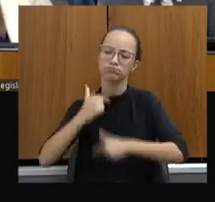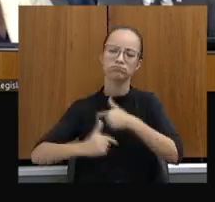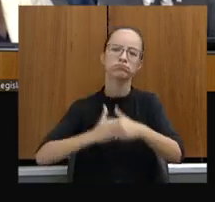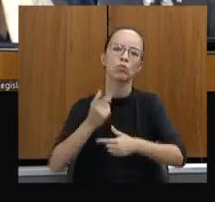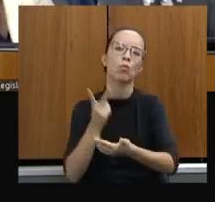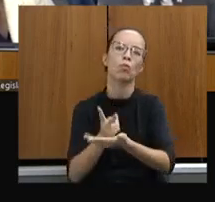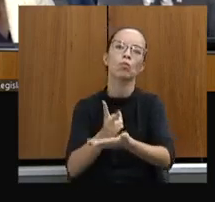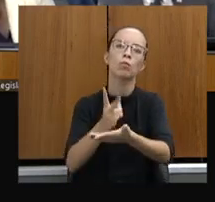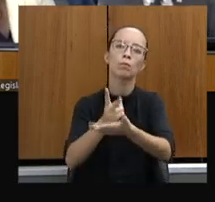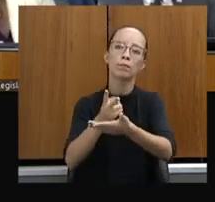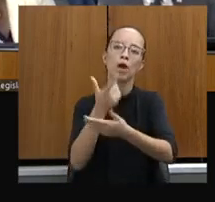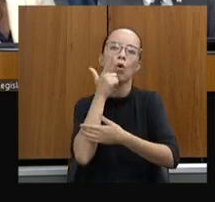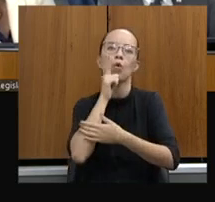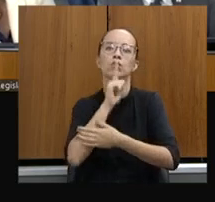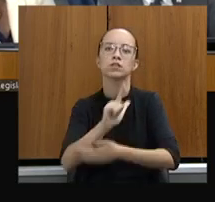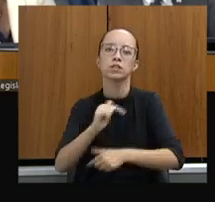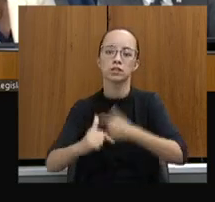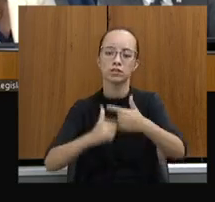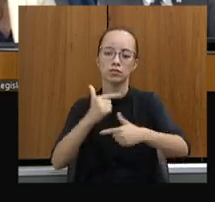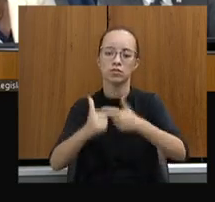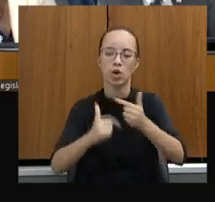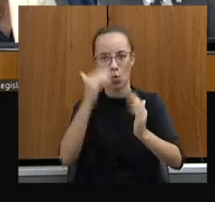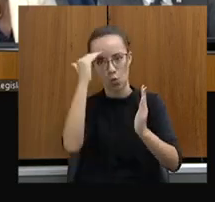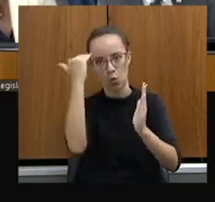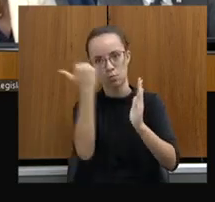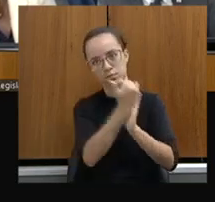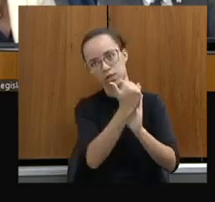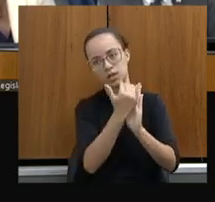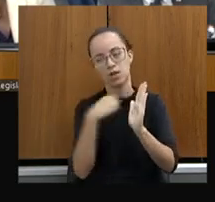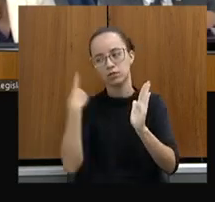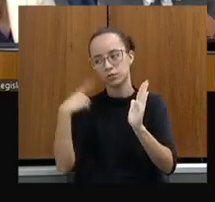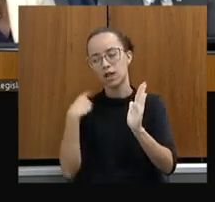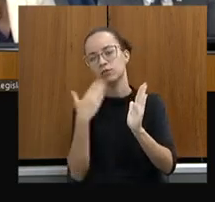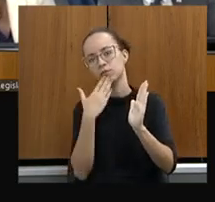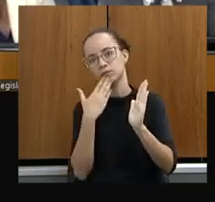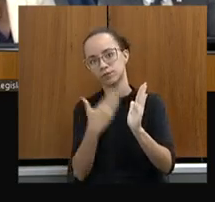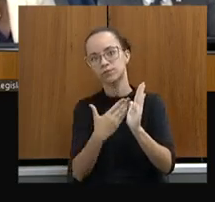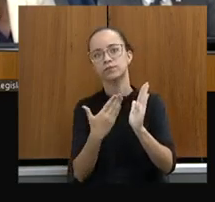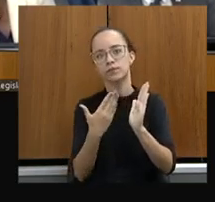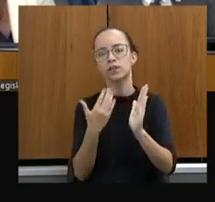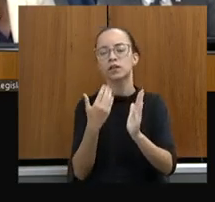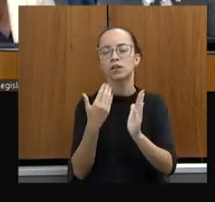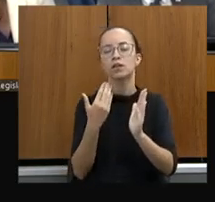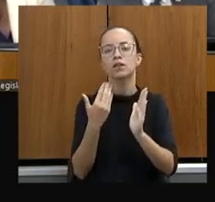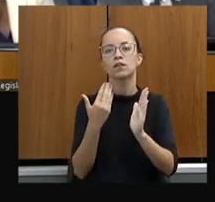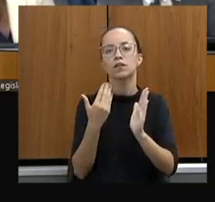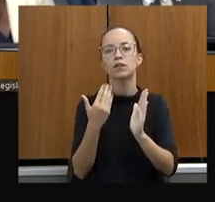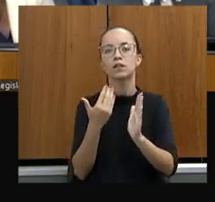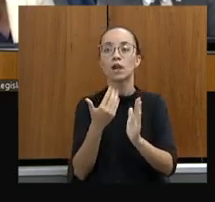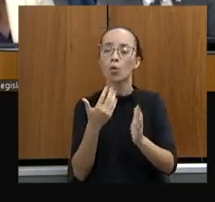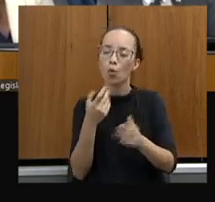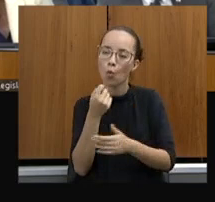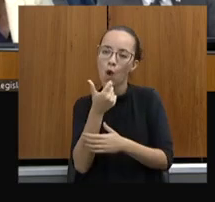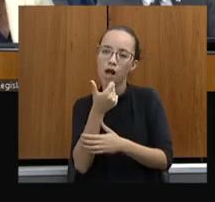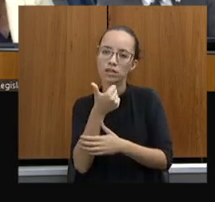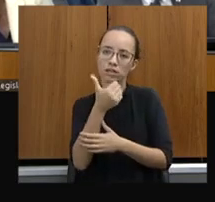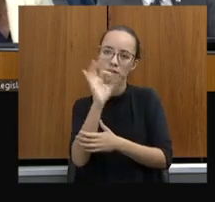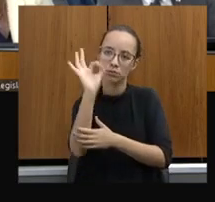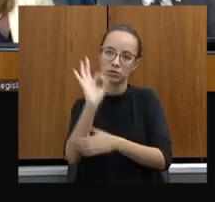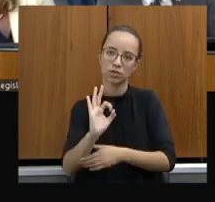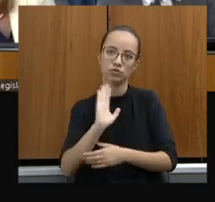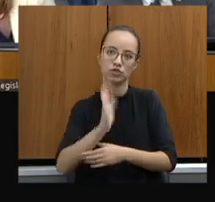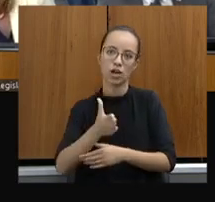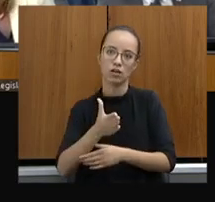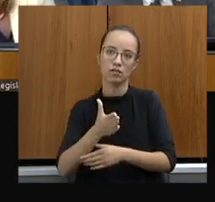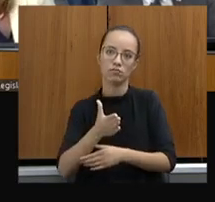que a gente possa fazer né a execução nas mesmas e positivas dos nossos deputados chegando a 100% de execução o mais breve possível o mais demonstra